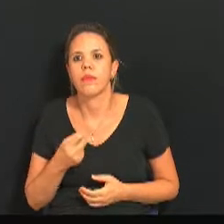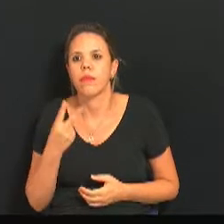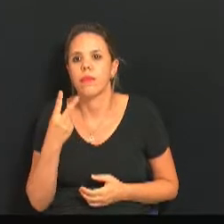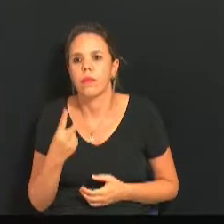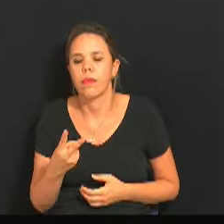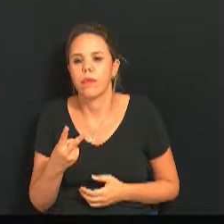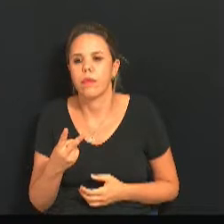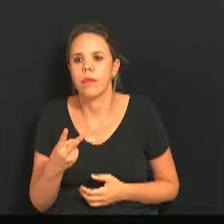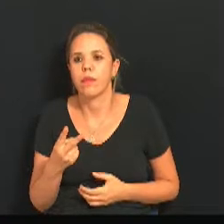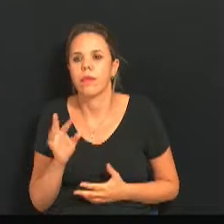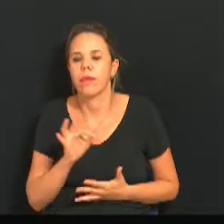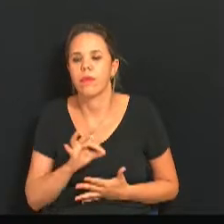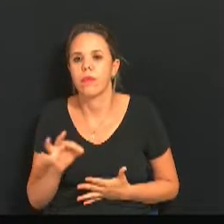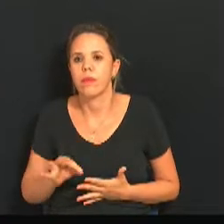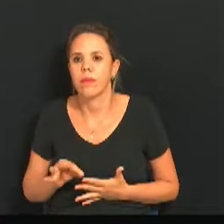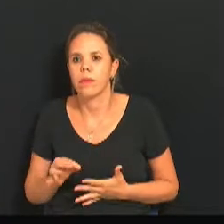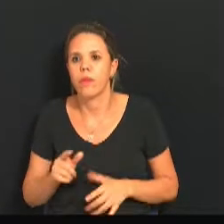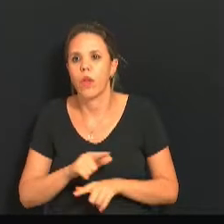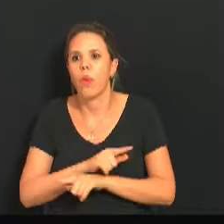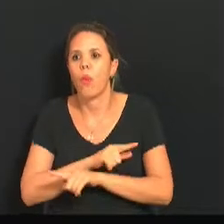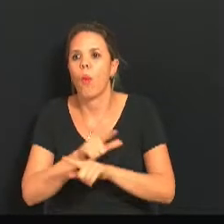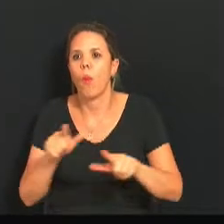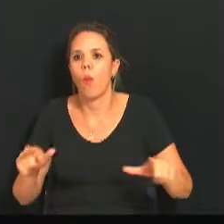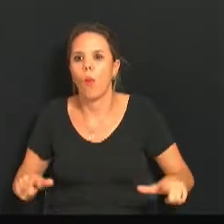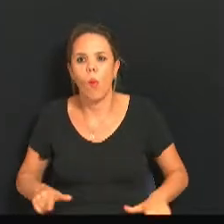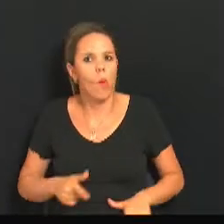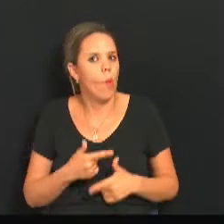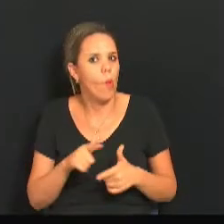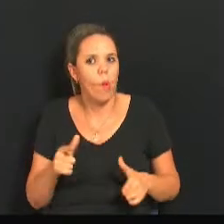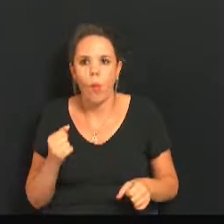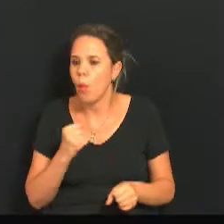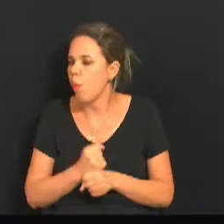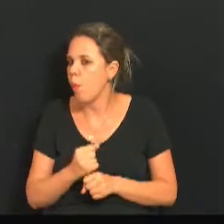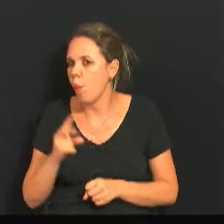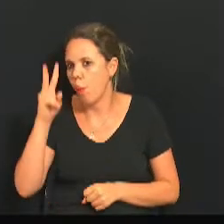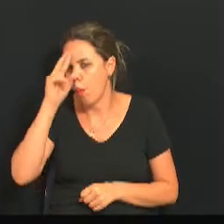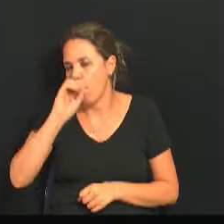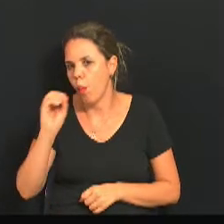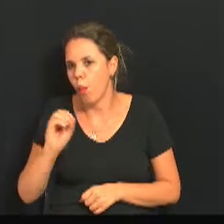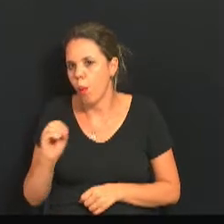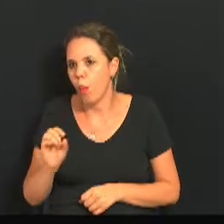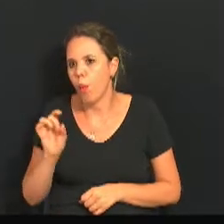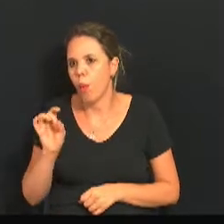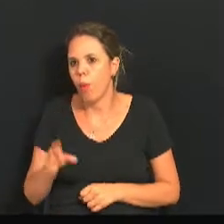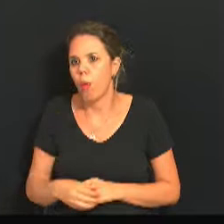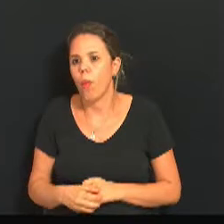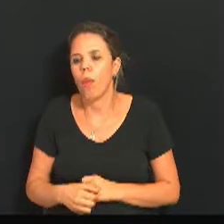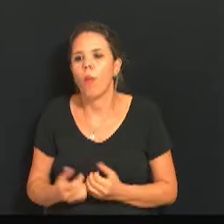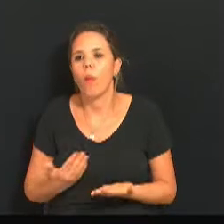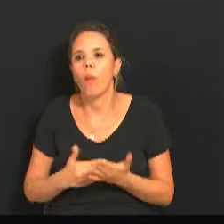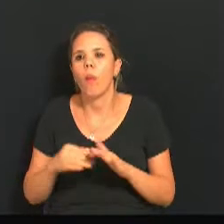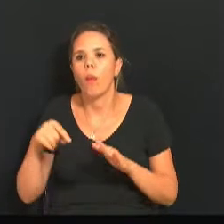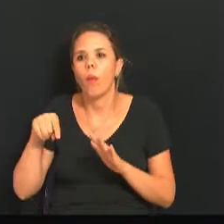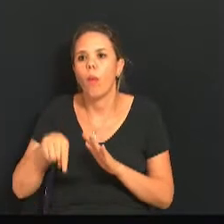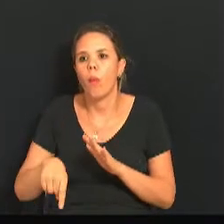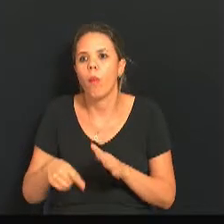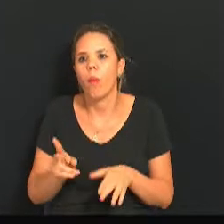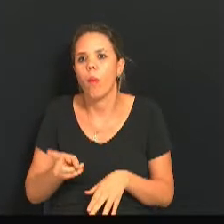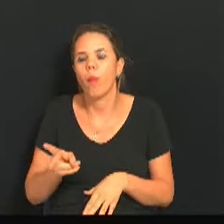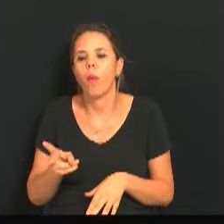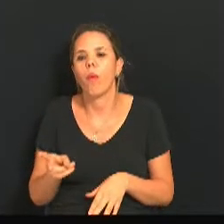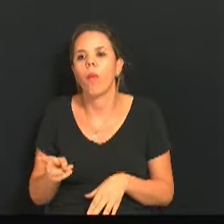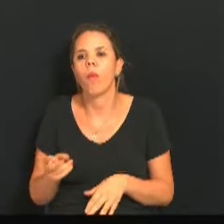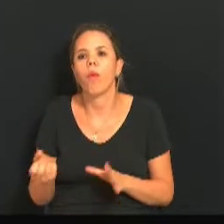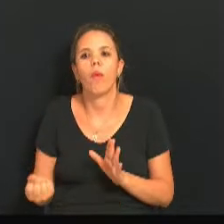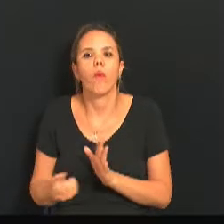não tem uma história eu tenho só a escola e baixo continua a tomar